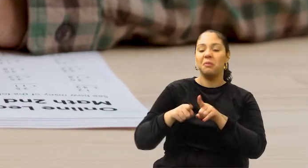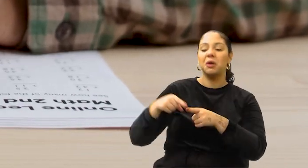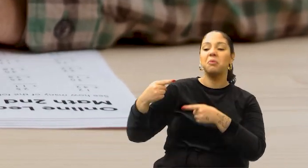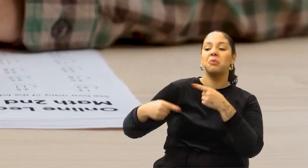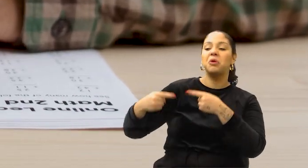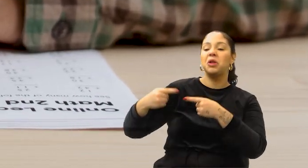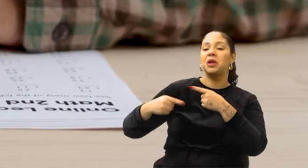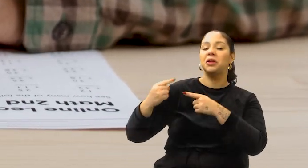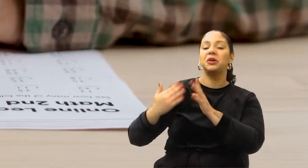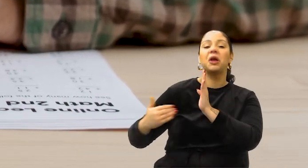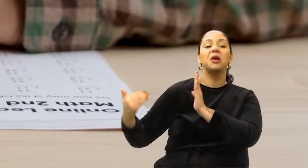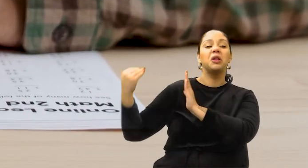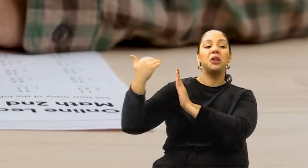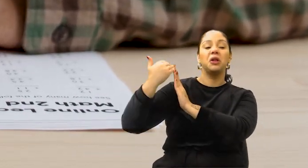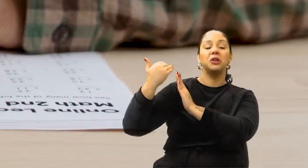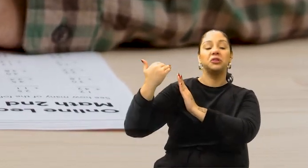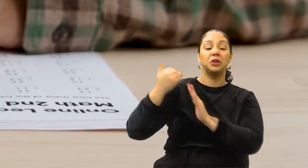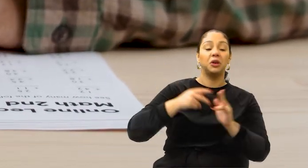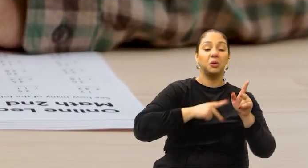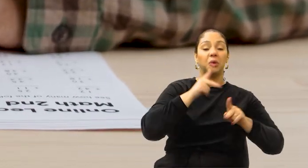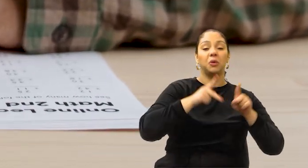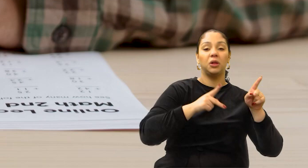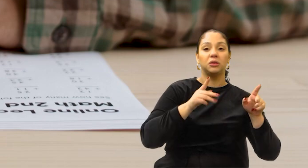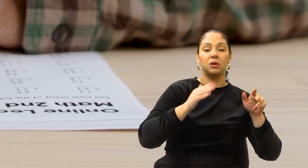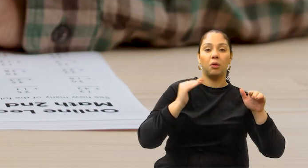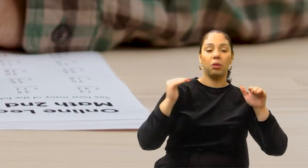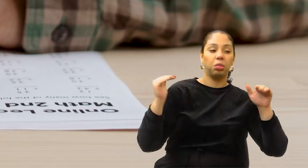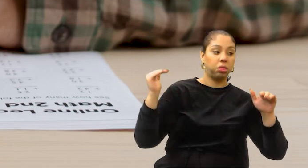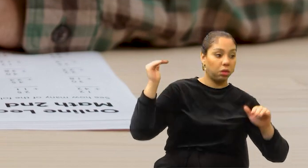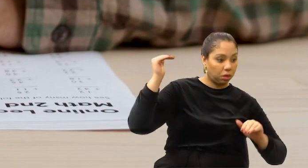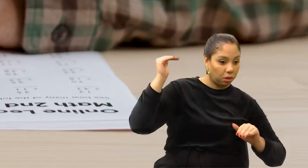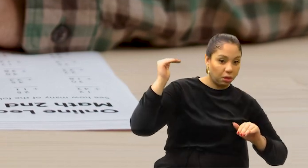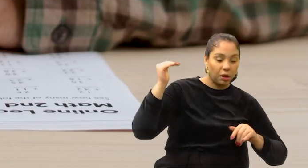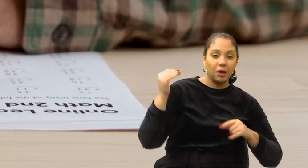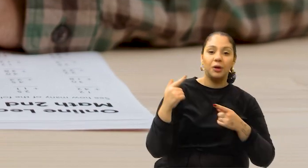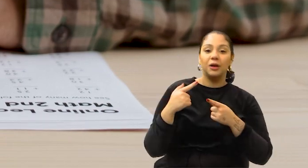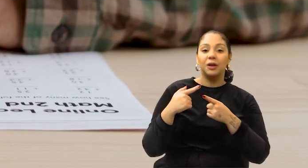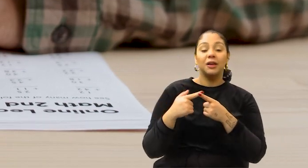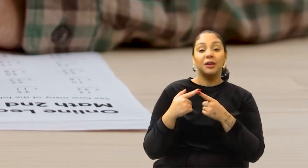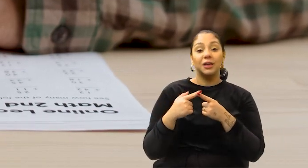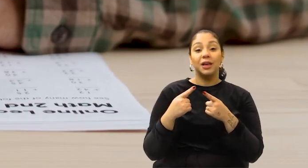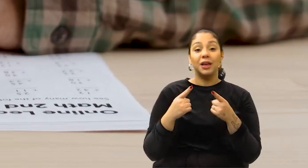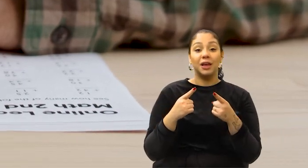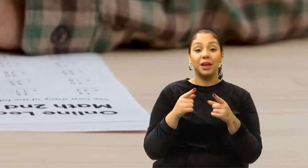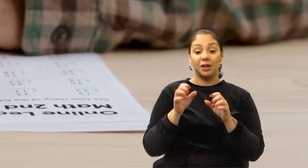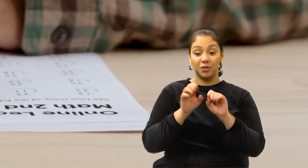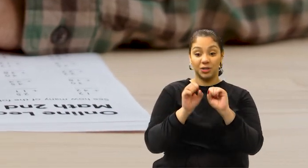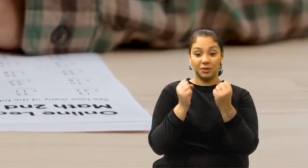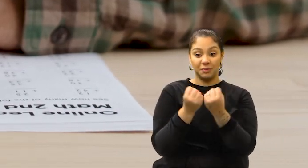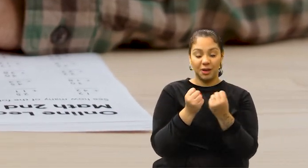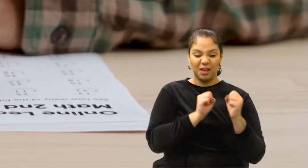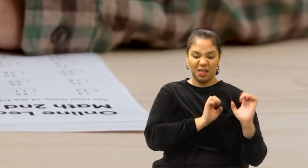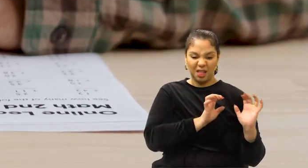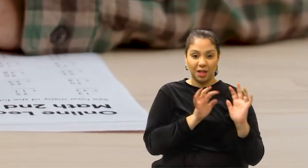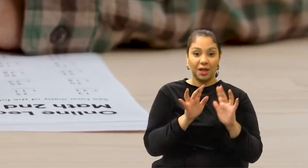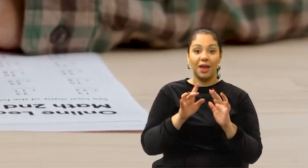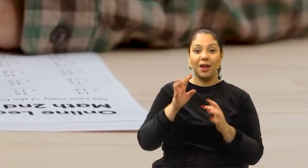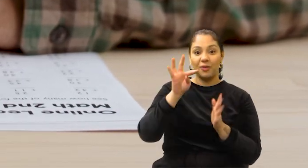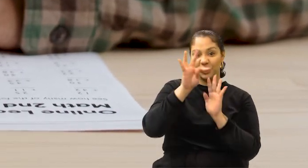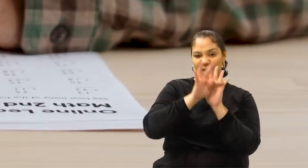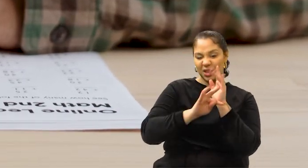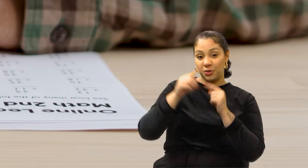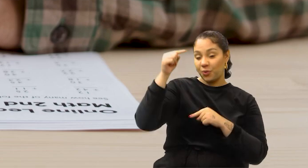da Elite política separada da população porque a população vai invadir Esse seminário então É bem interessante também é um texto